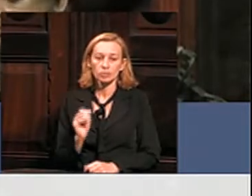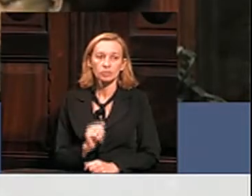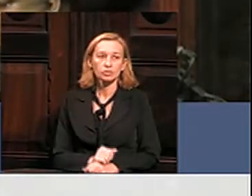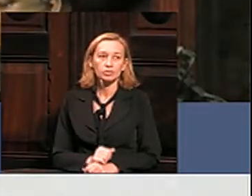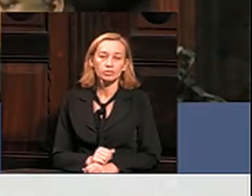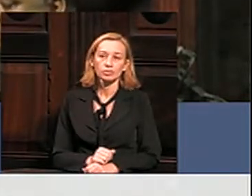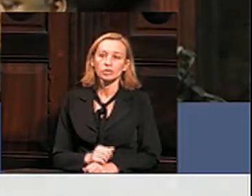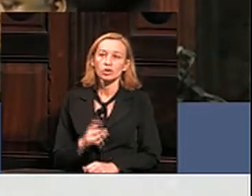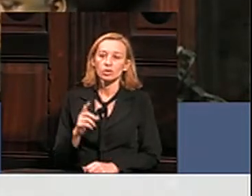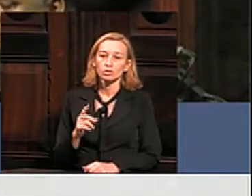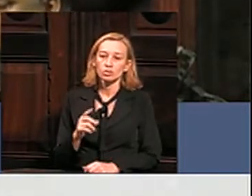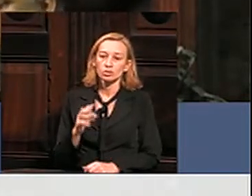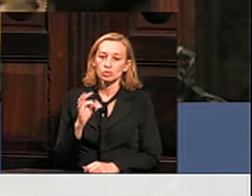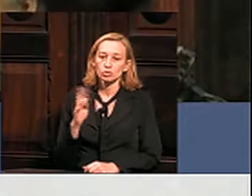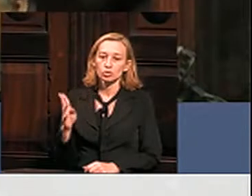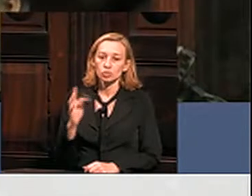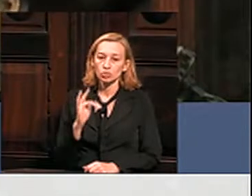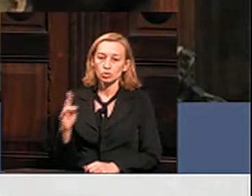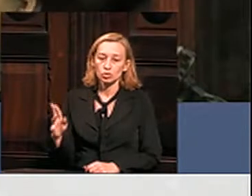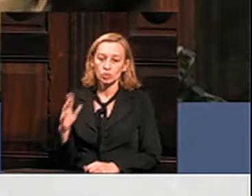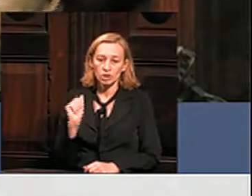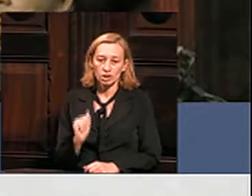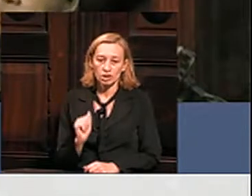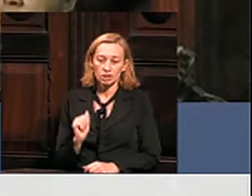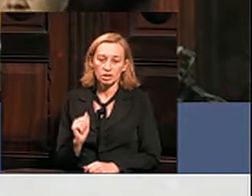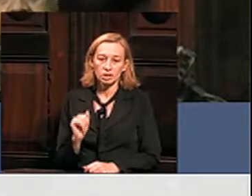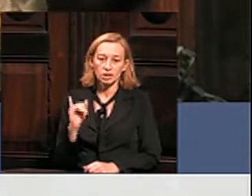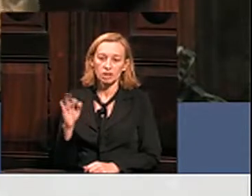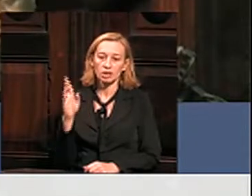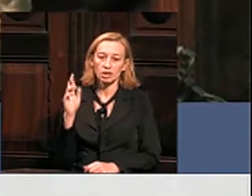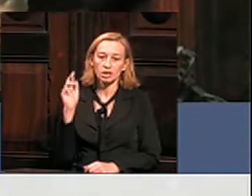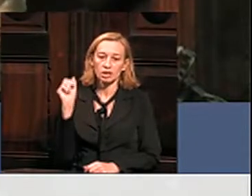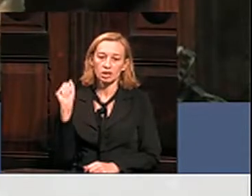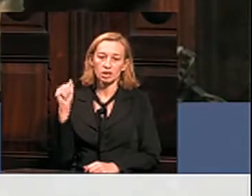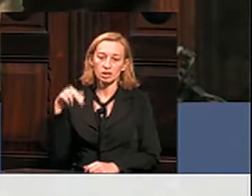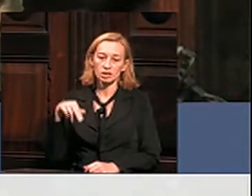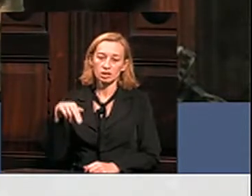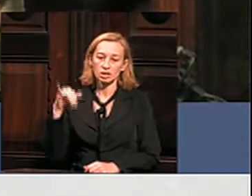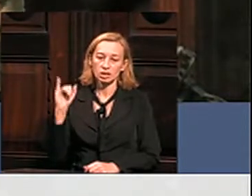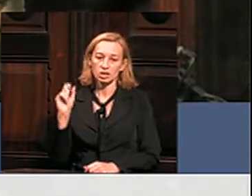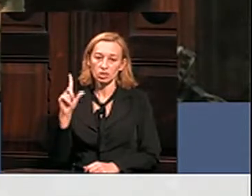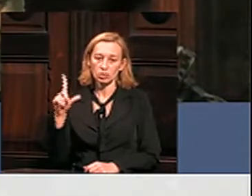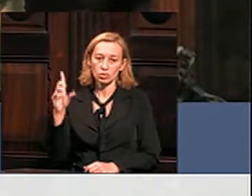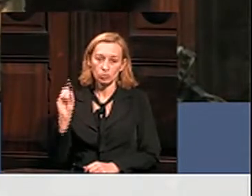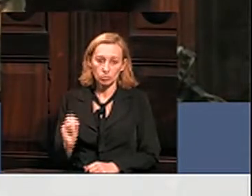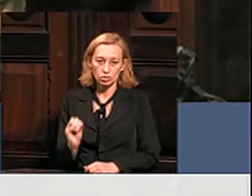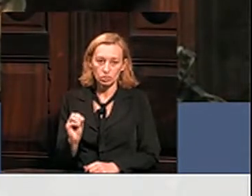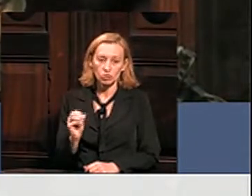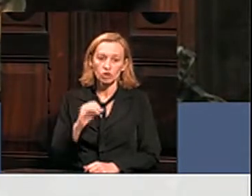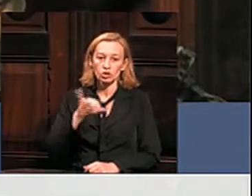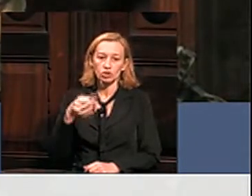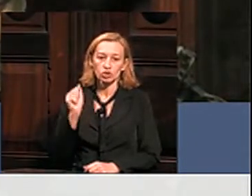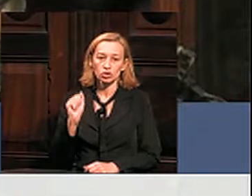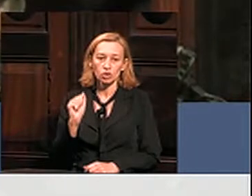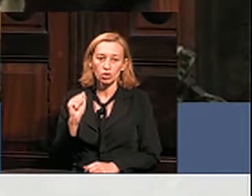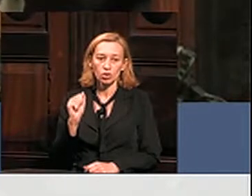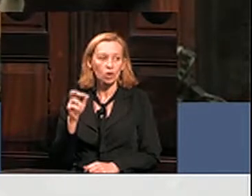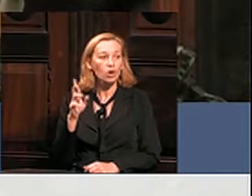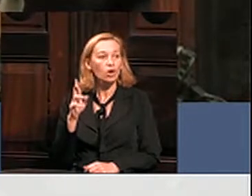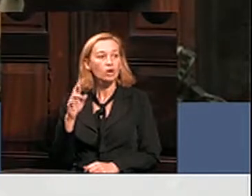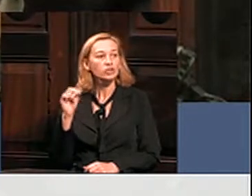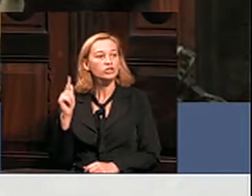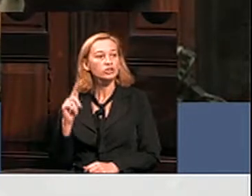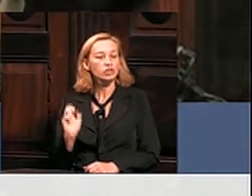Gustavo Tutuca. Iranildo Campos. Jorge Felipe Neto.